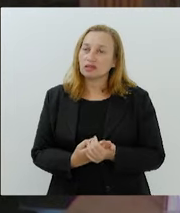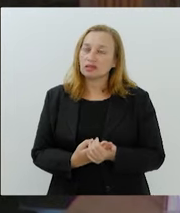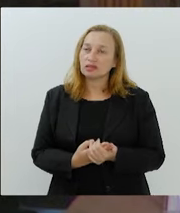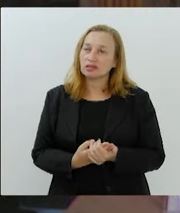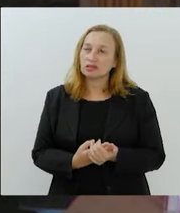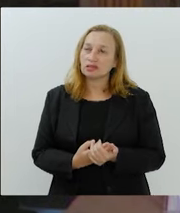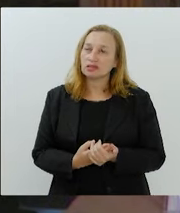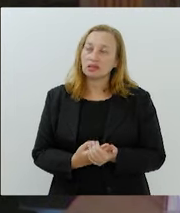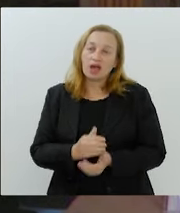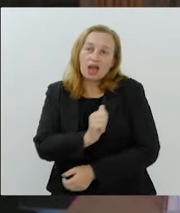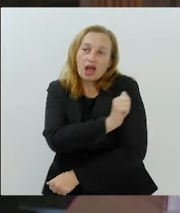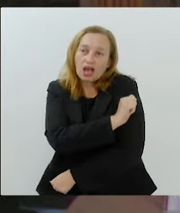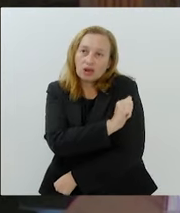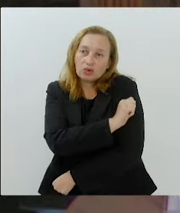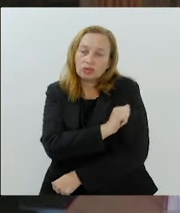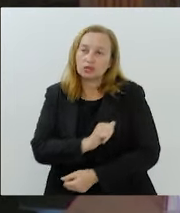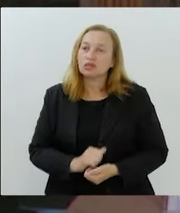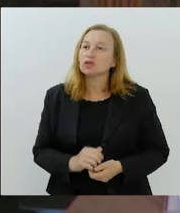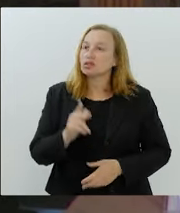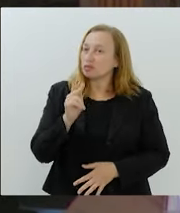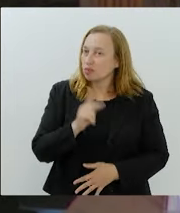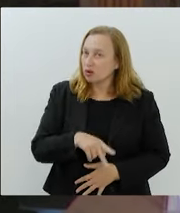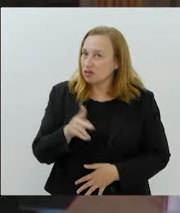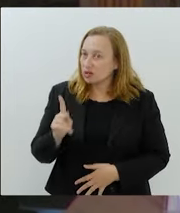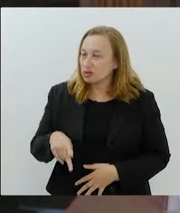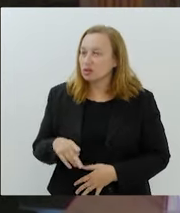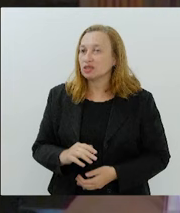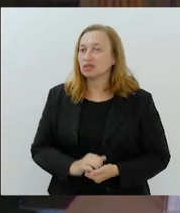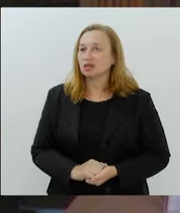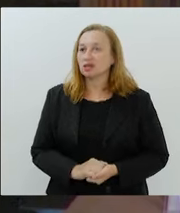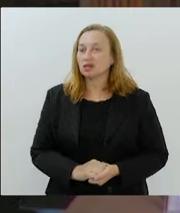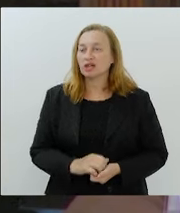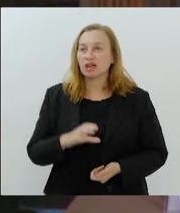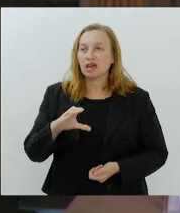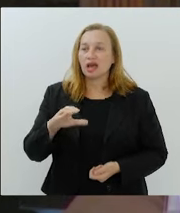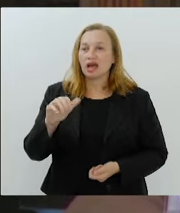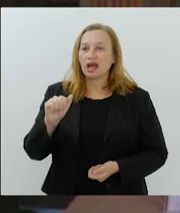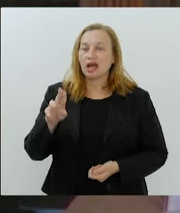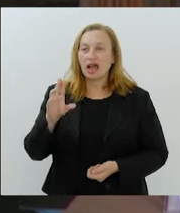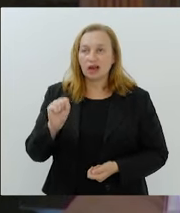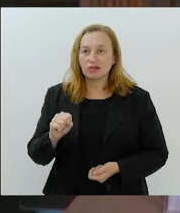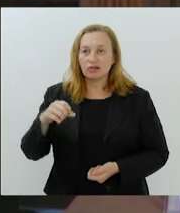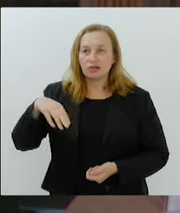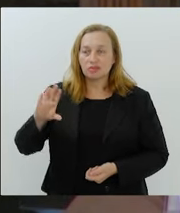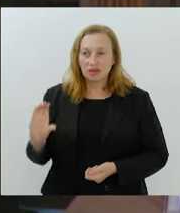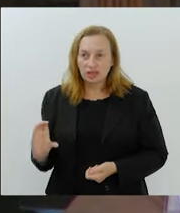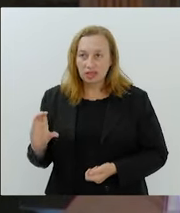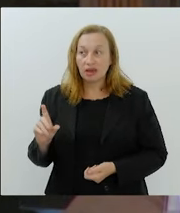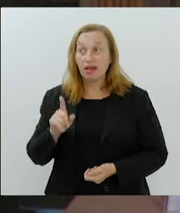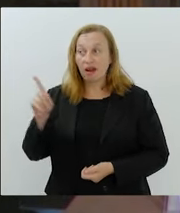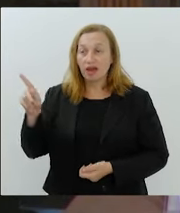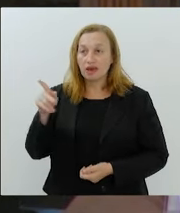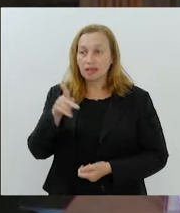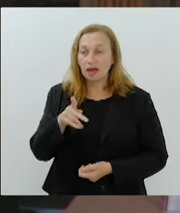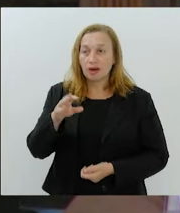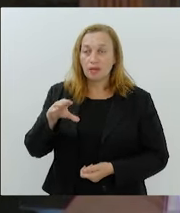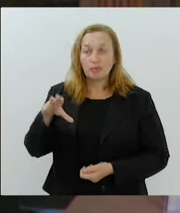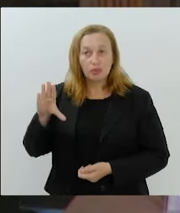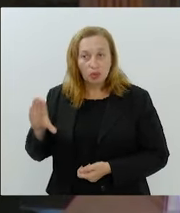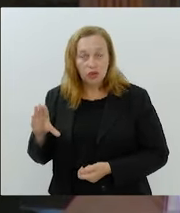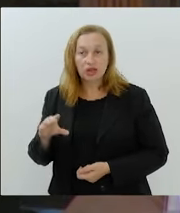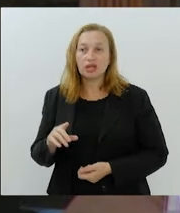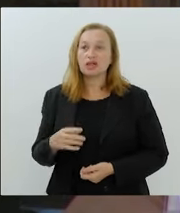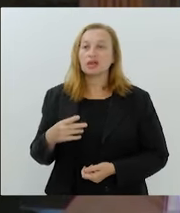sendo aluno de professores como o Carlos Mink, lá na PUC, o Carlos Walter,